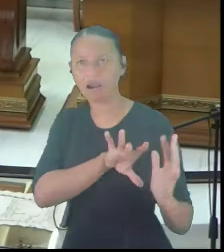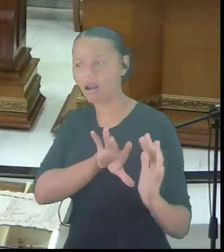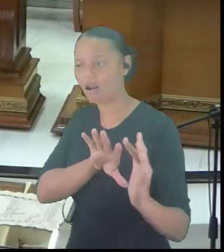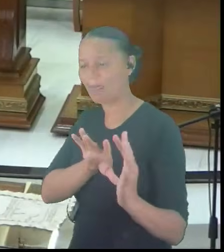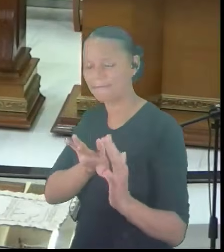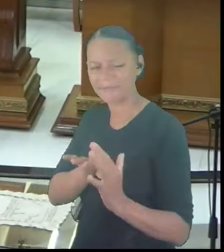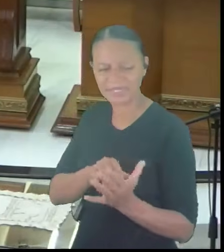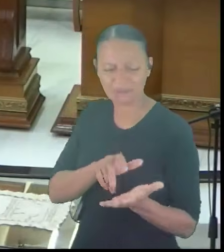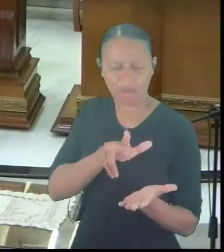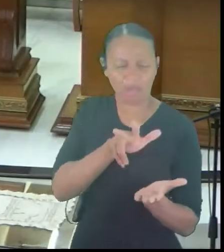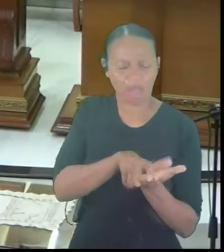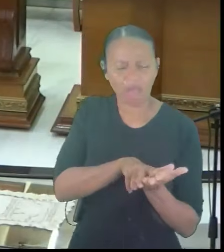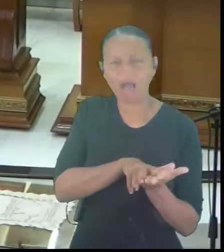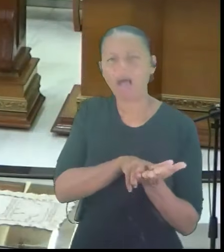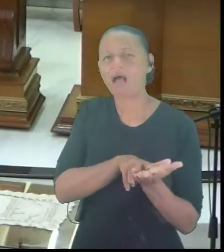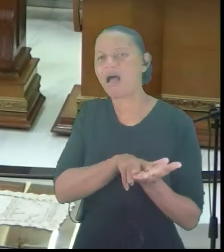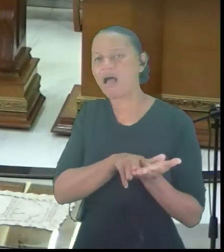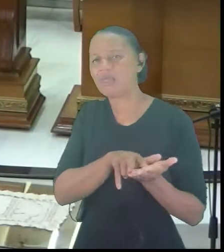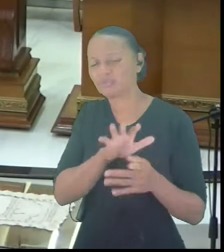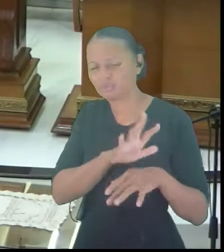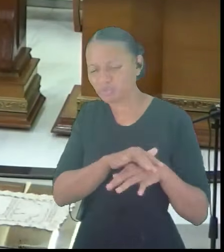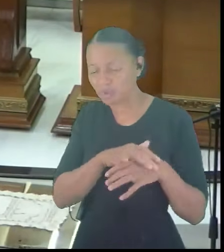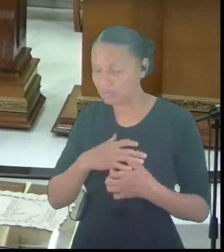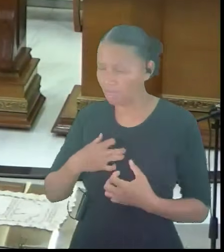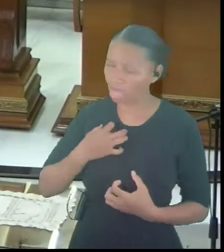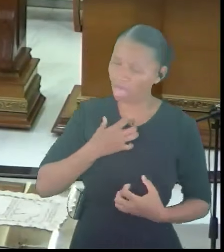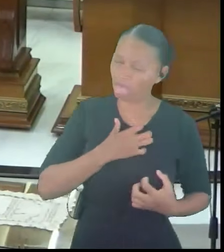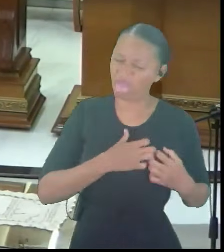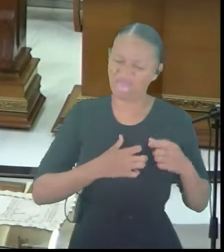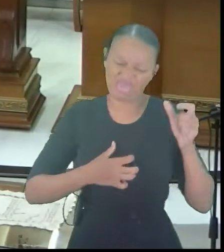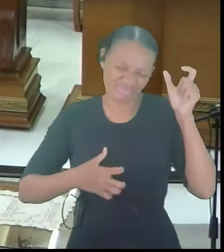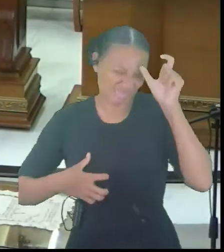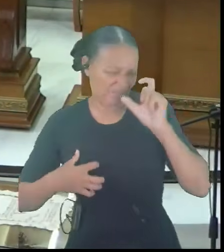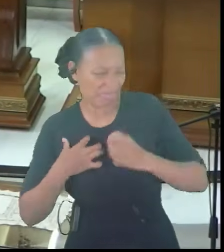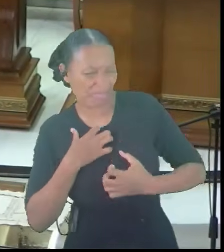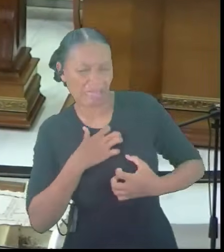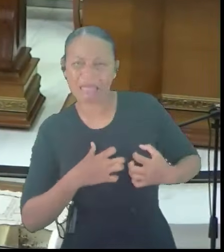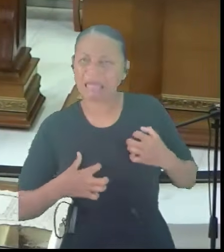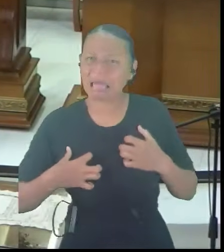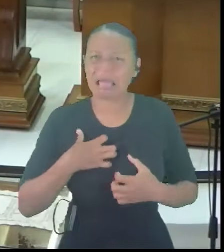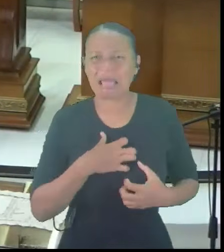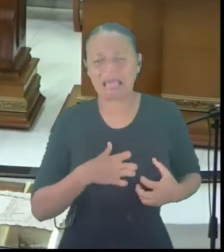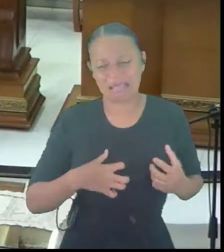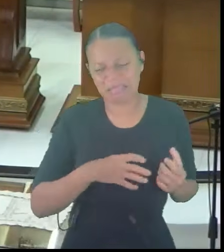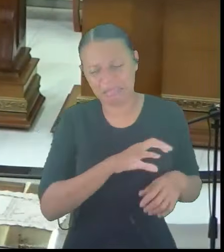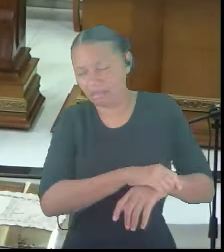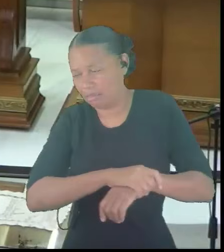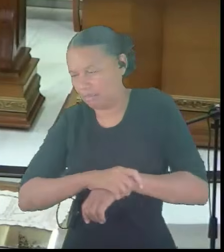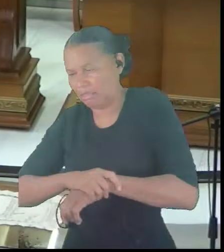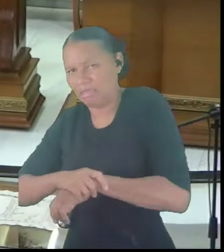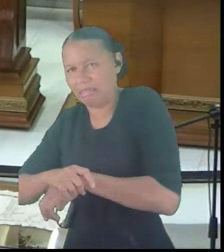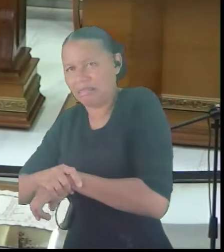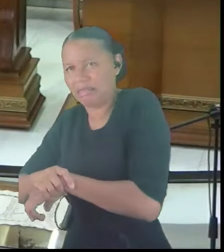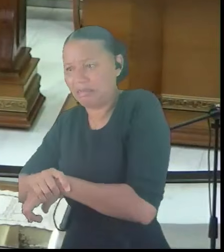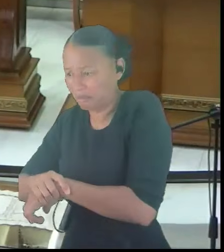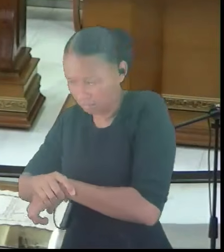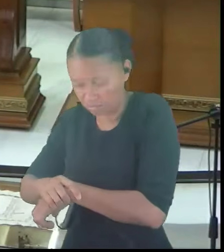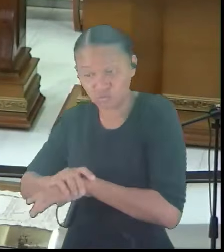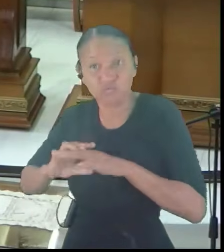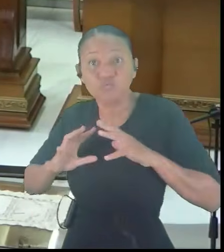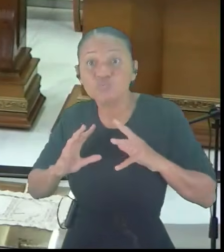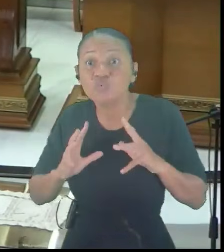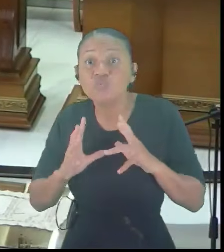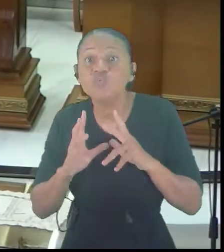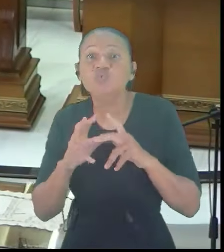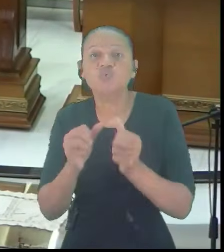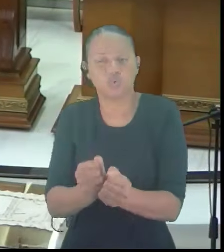conduzindo enfermos e atormentados de espíritos imundos, os quais